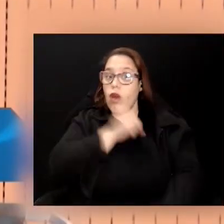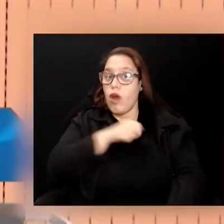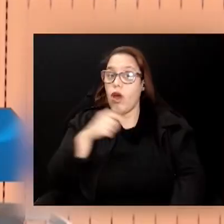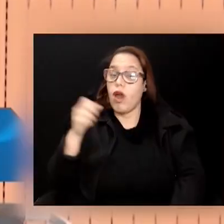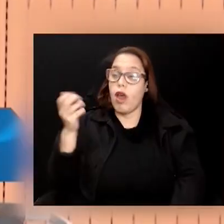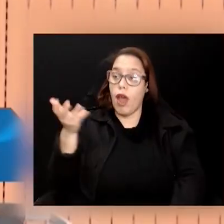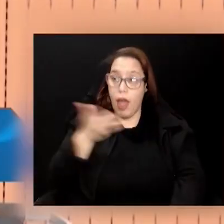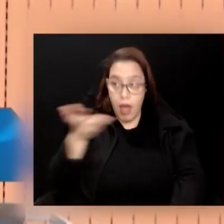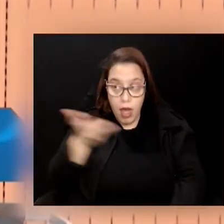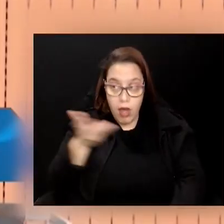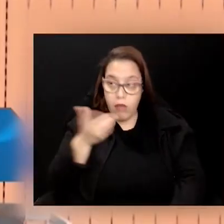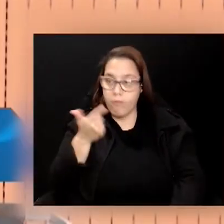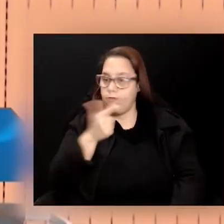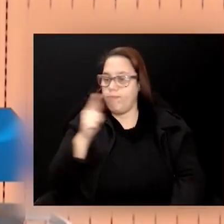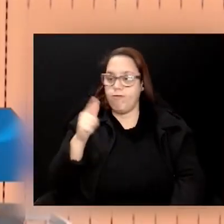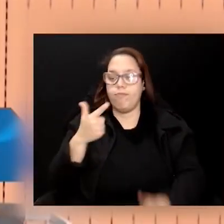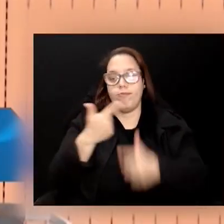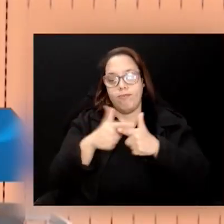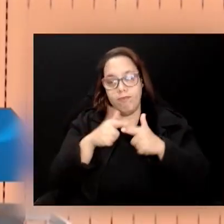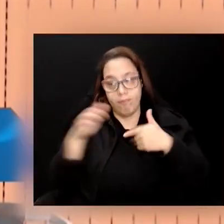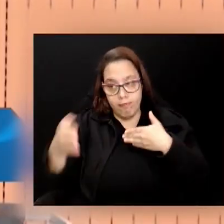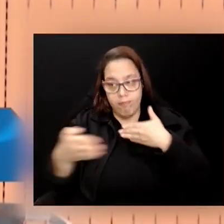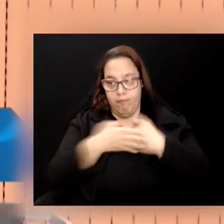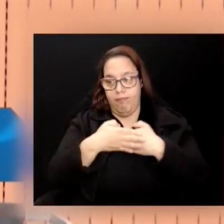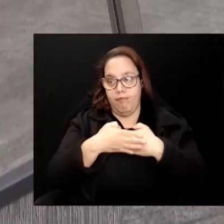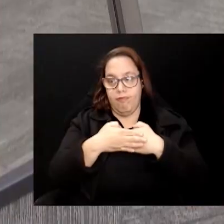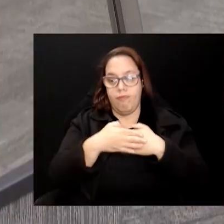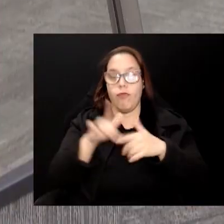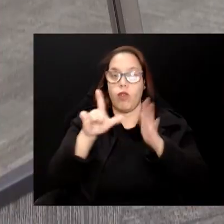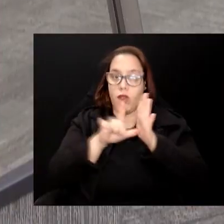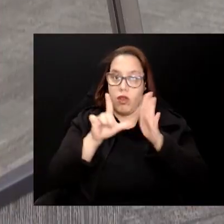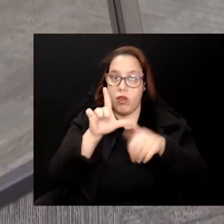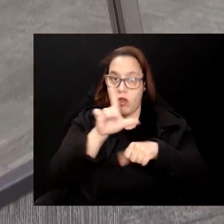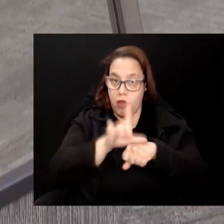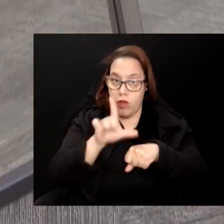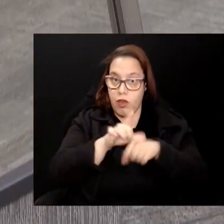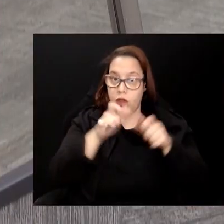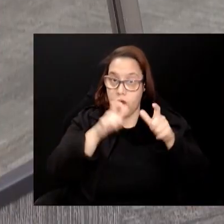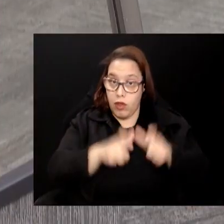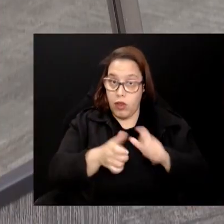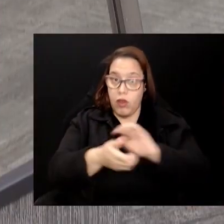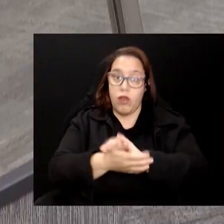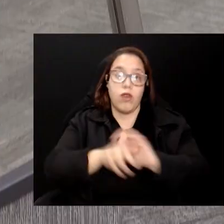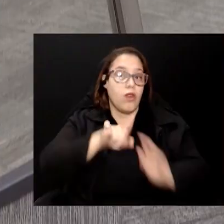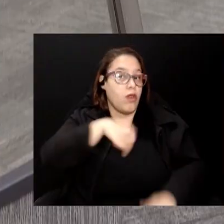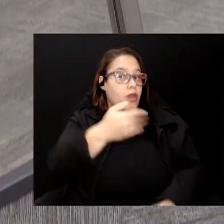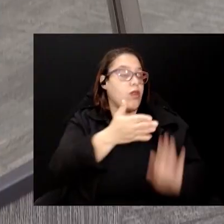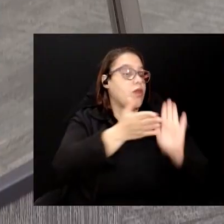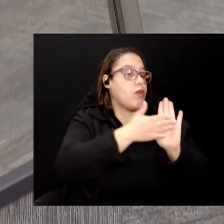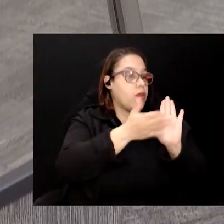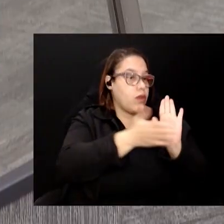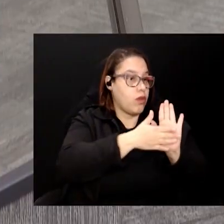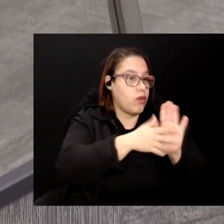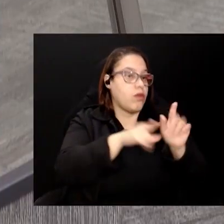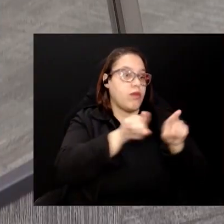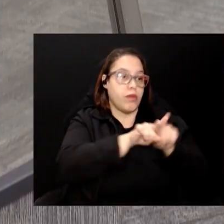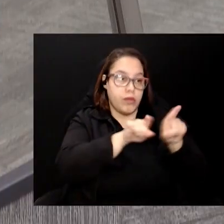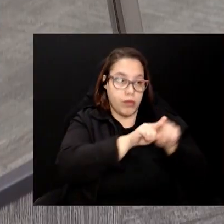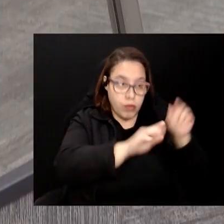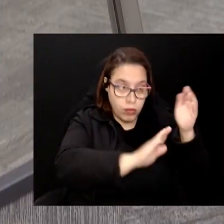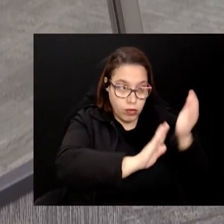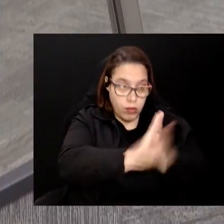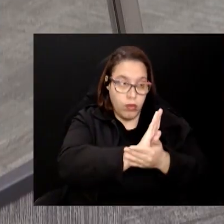haja problemas com o teu comércio, com o teu estabelecimento. Uma outra proposta também aprovada em